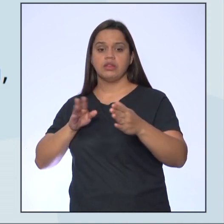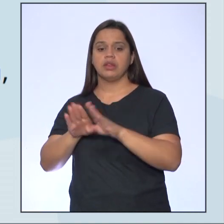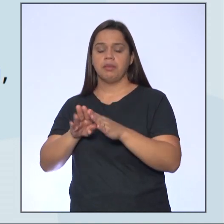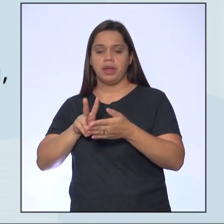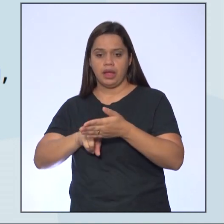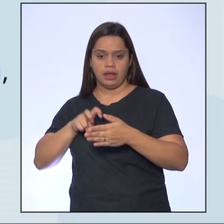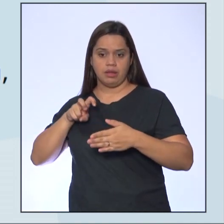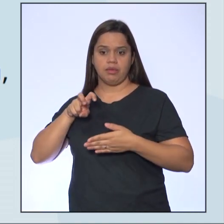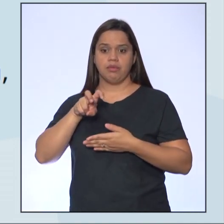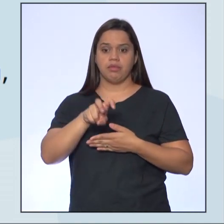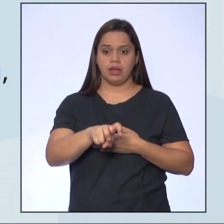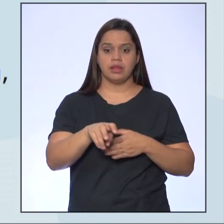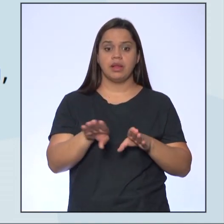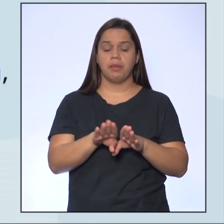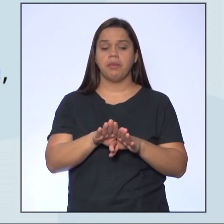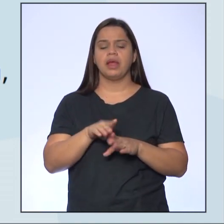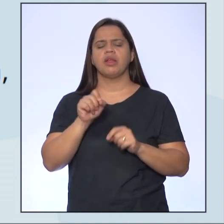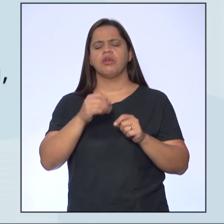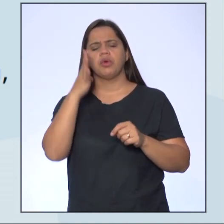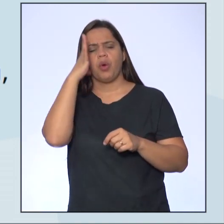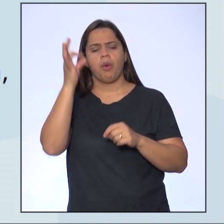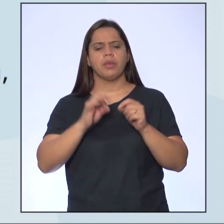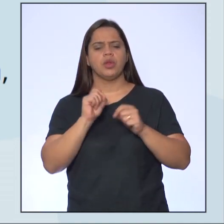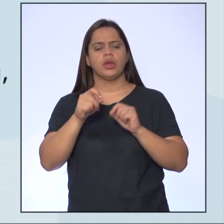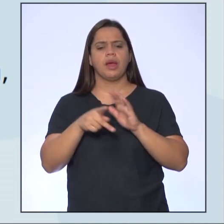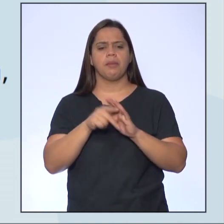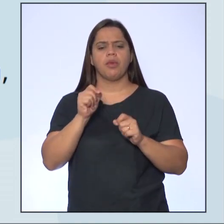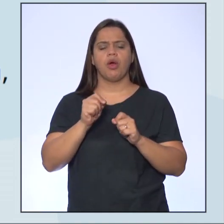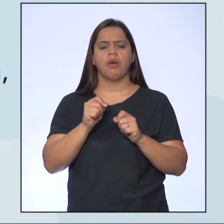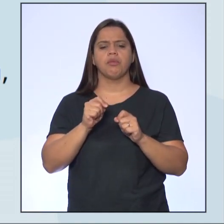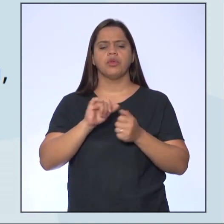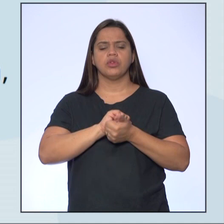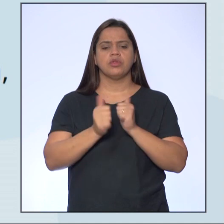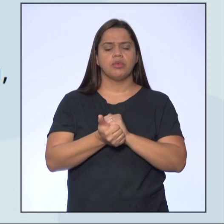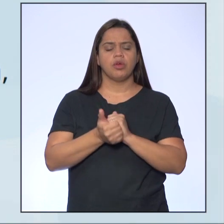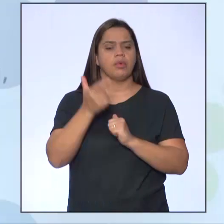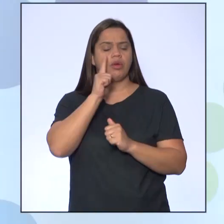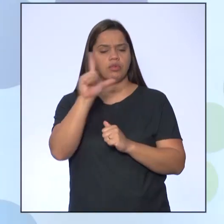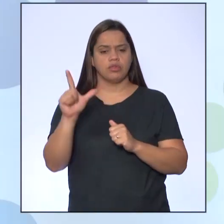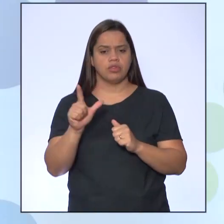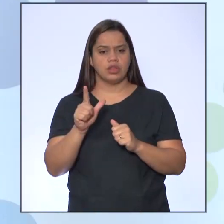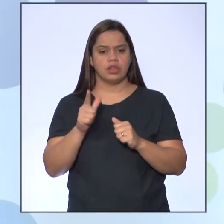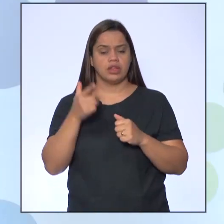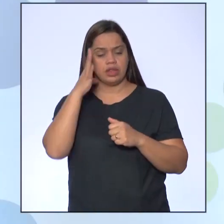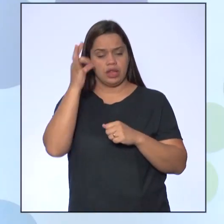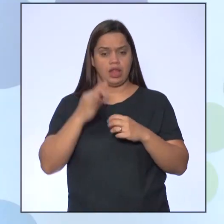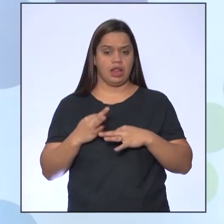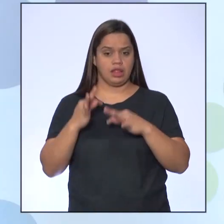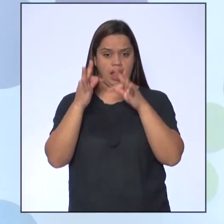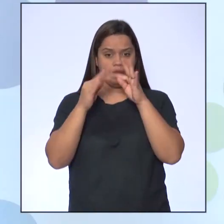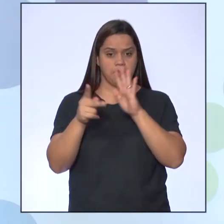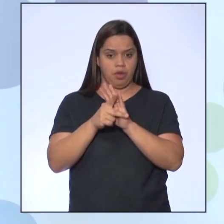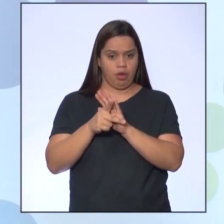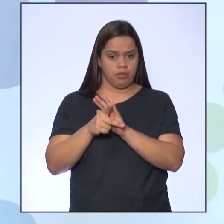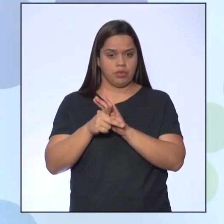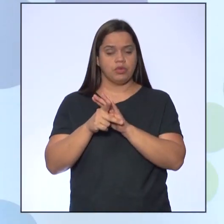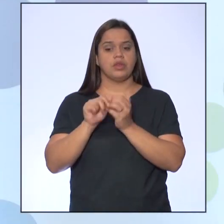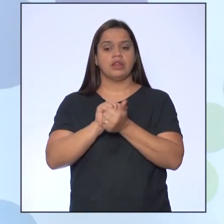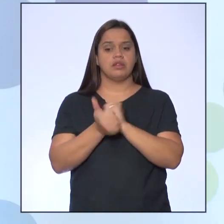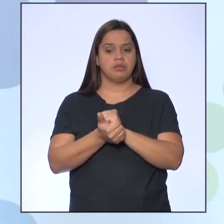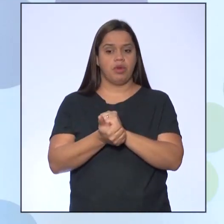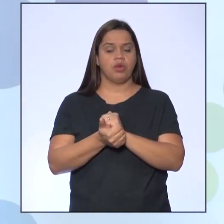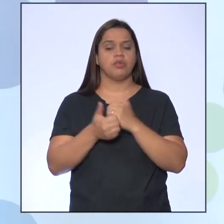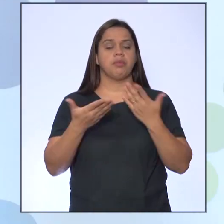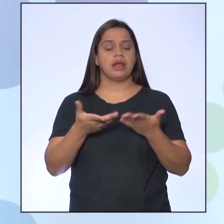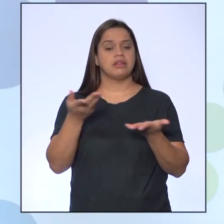né? Então, é preciso a gente compreender o que compõe os esportes para a gente entender a técnica desse esporte, tá bom? Então, agora a gente vai focar um